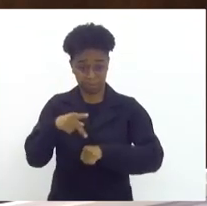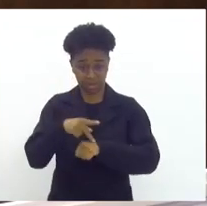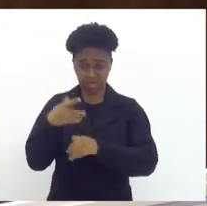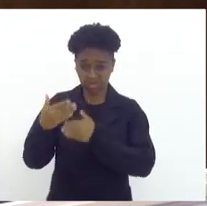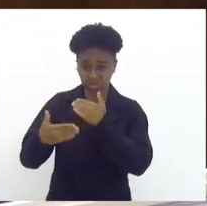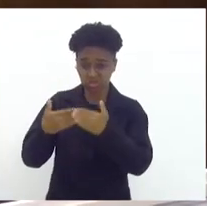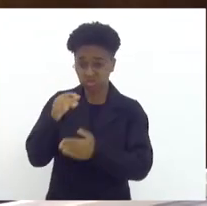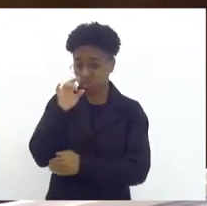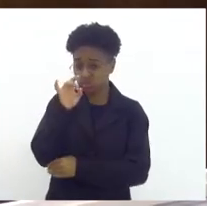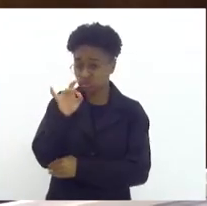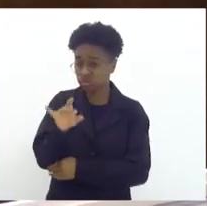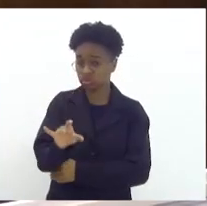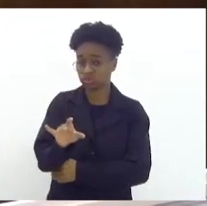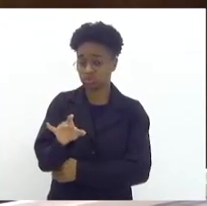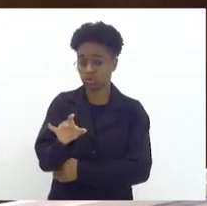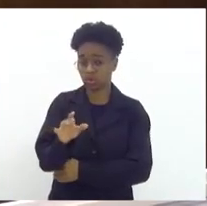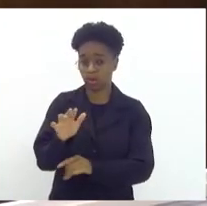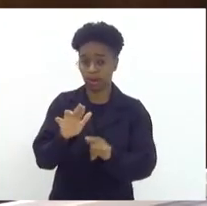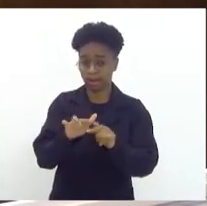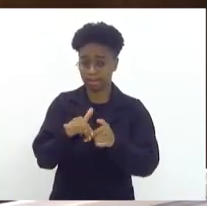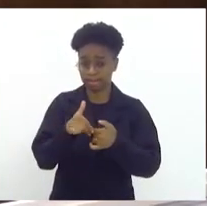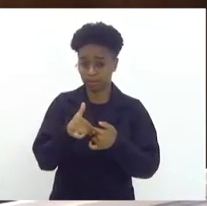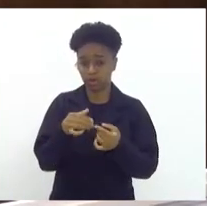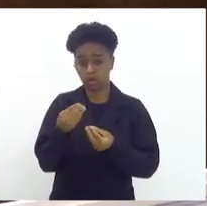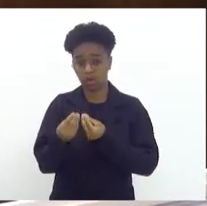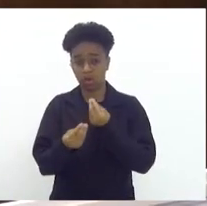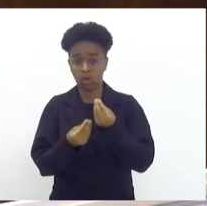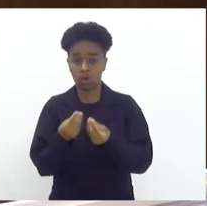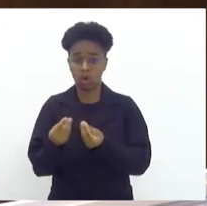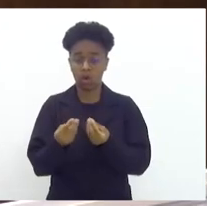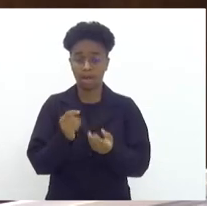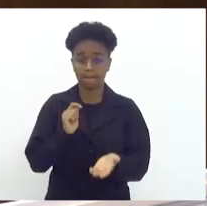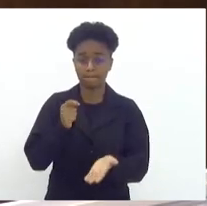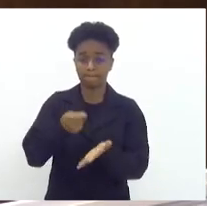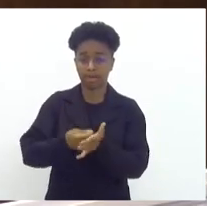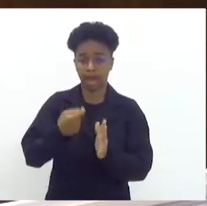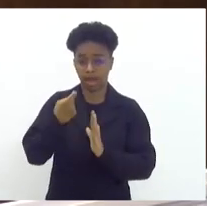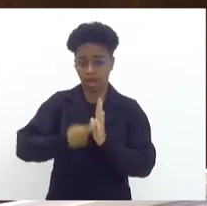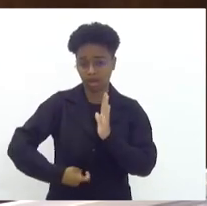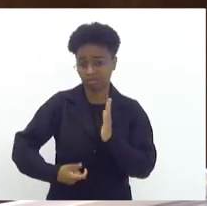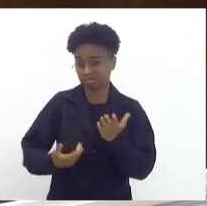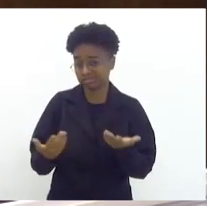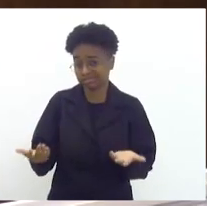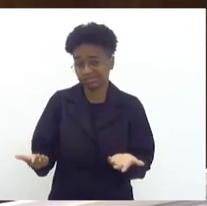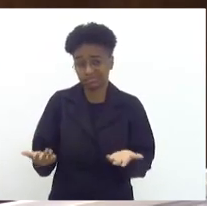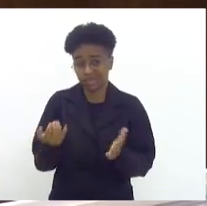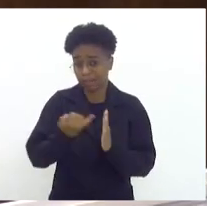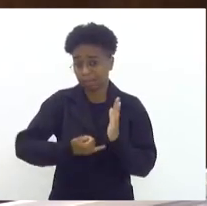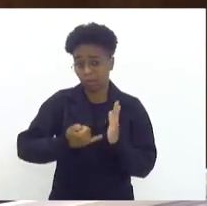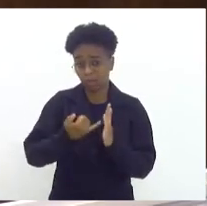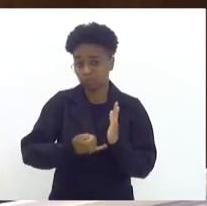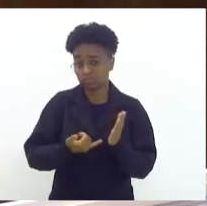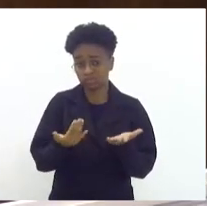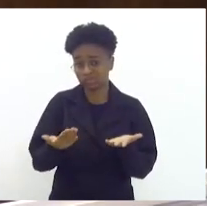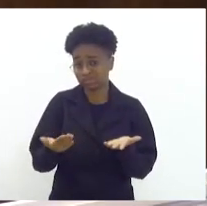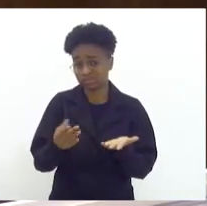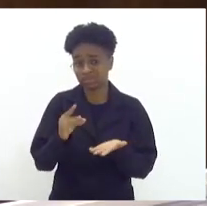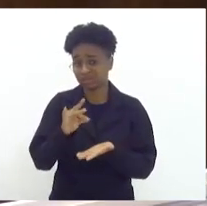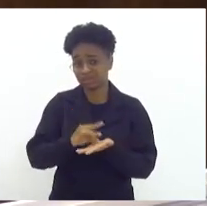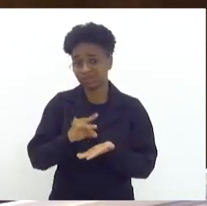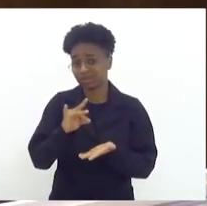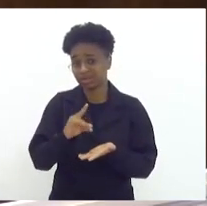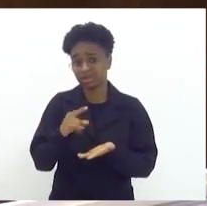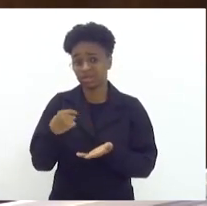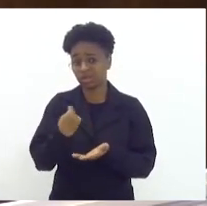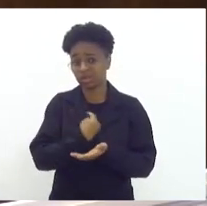somente função da sua forma de cobrar tributo é exatamente a gente fechar